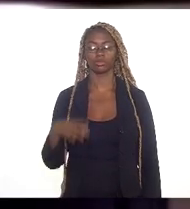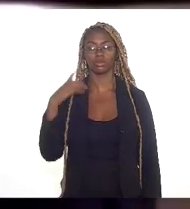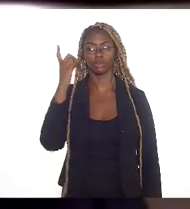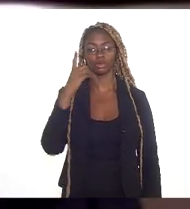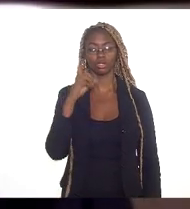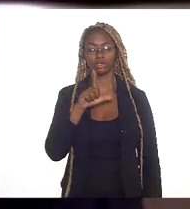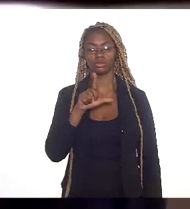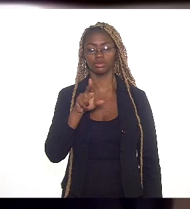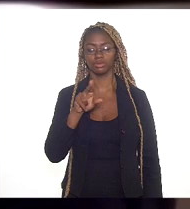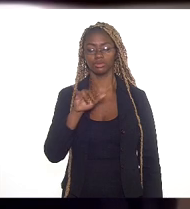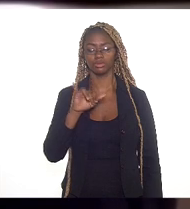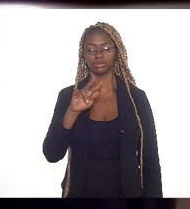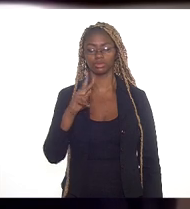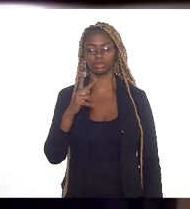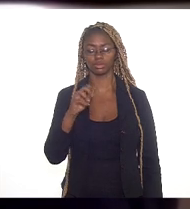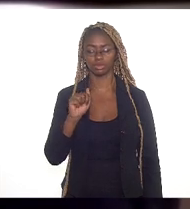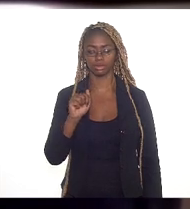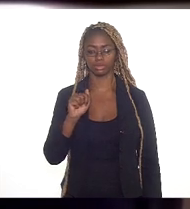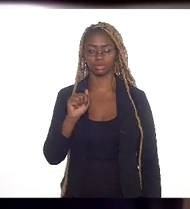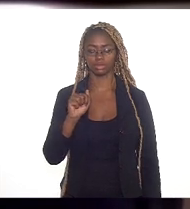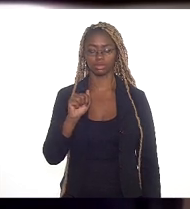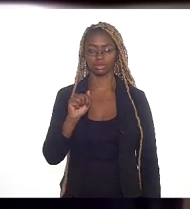Lucinha.